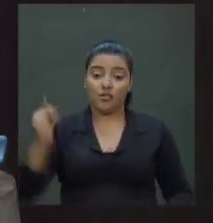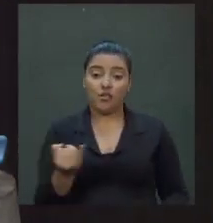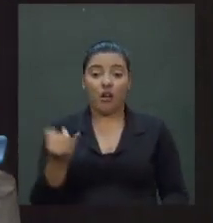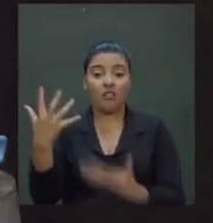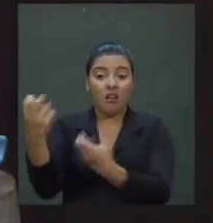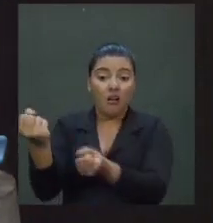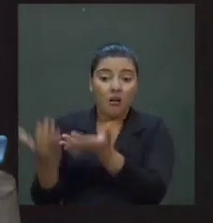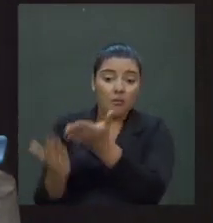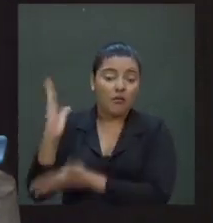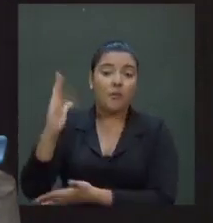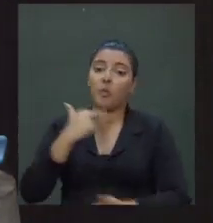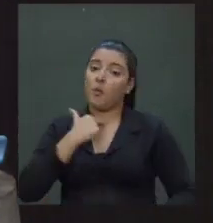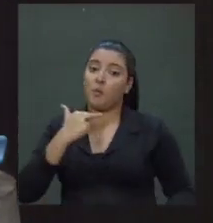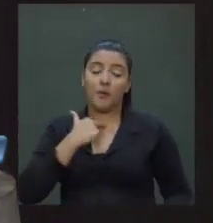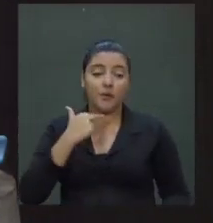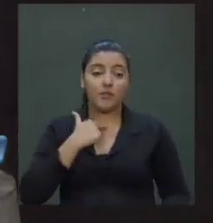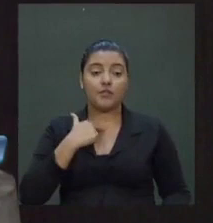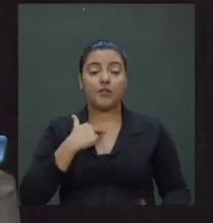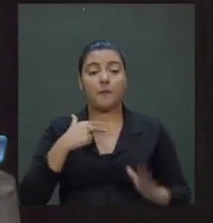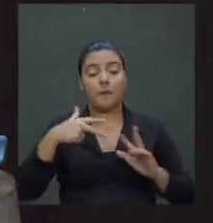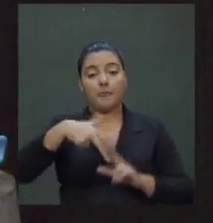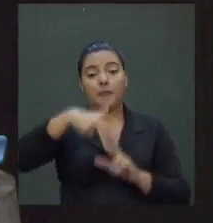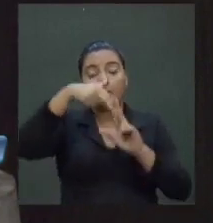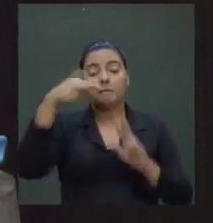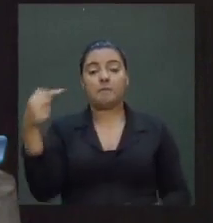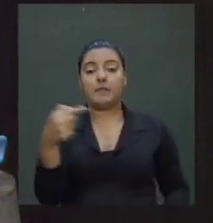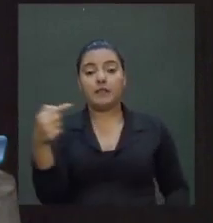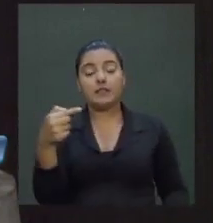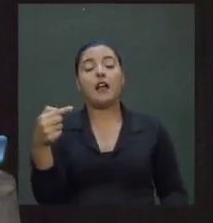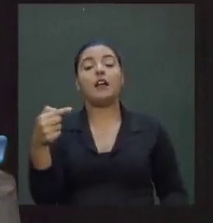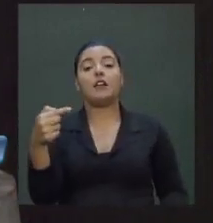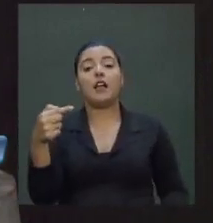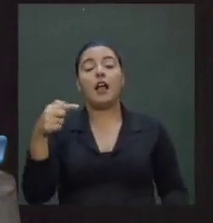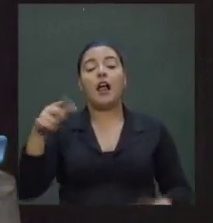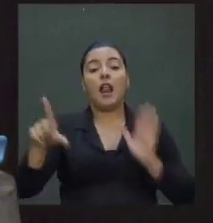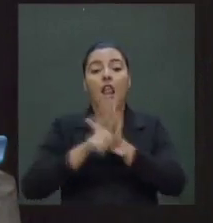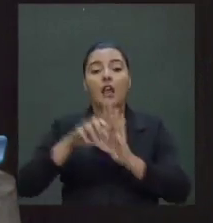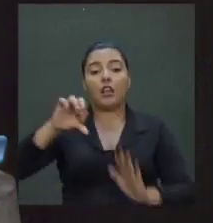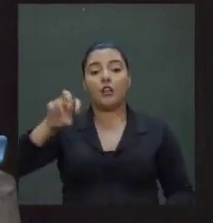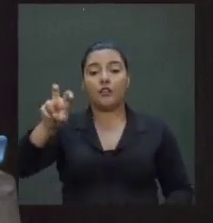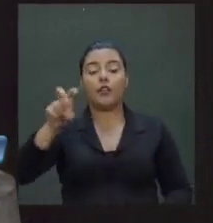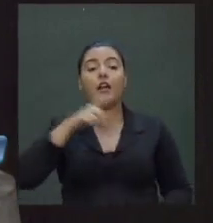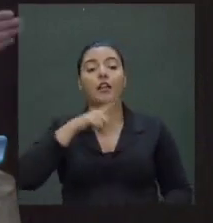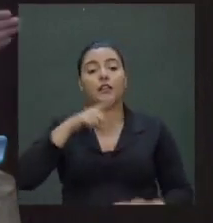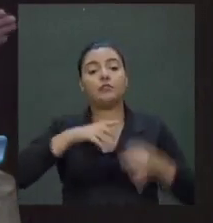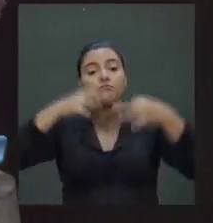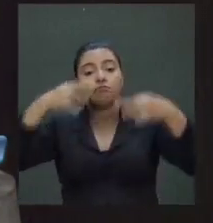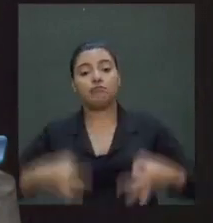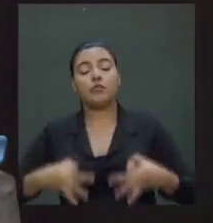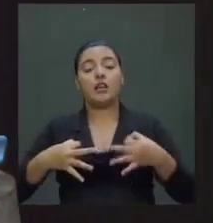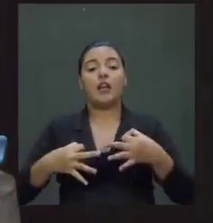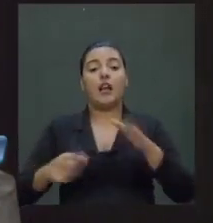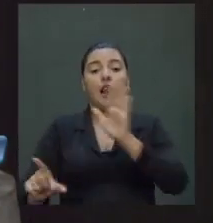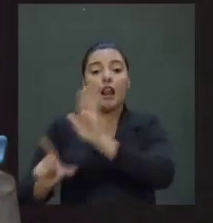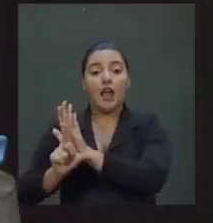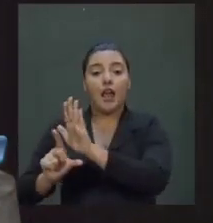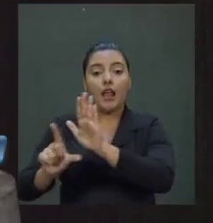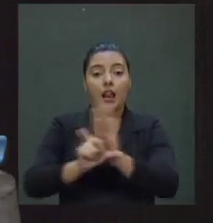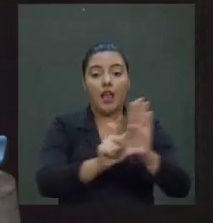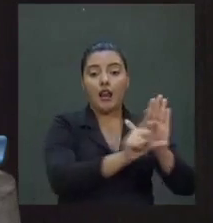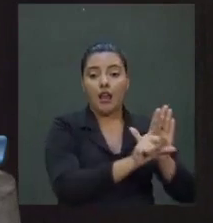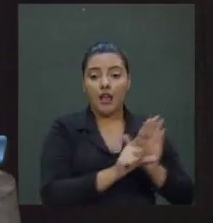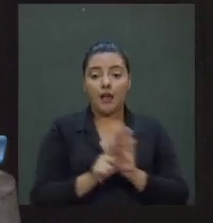ela fere o inciso 2º, artigo 7º da Lei Complementar 95, que é a lei que disciplina a elaboração de leis no